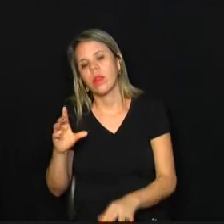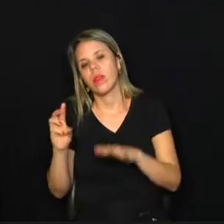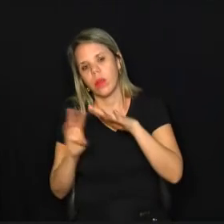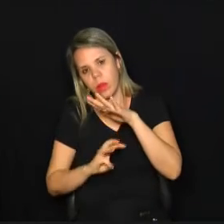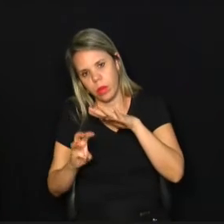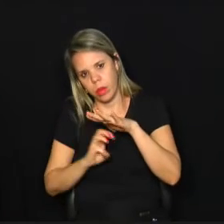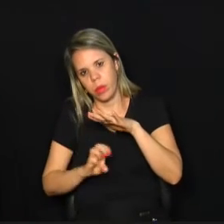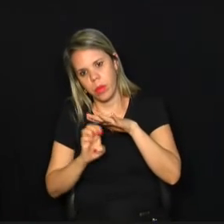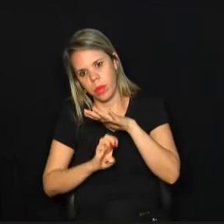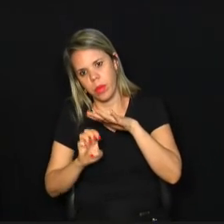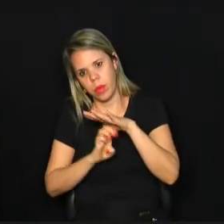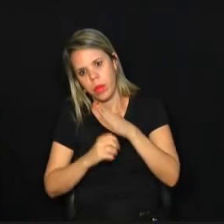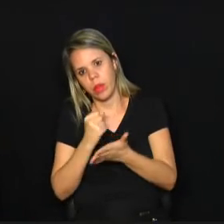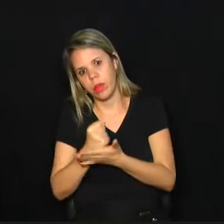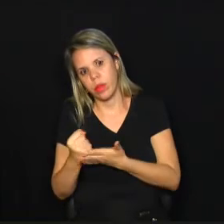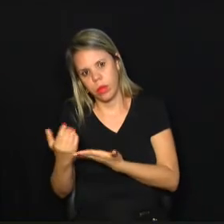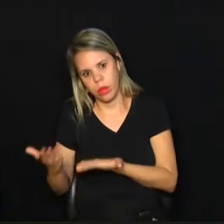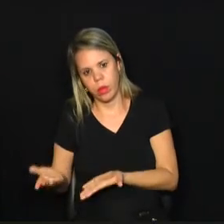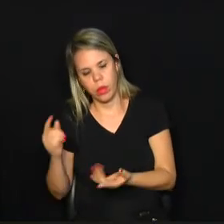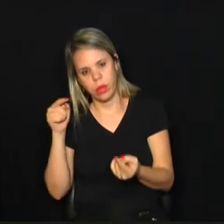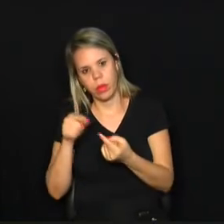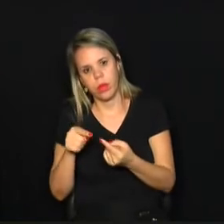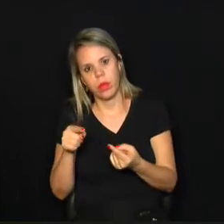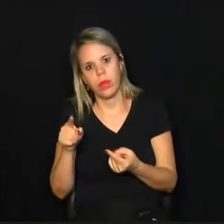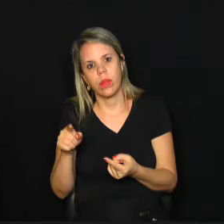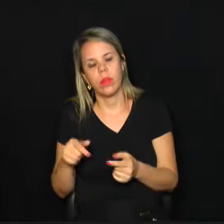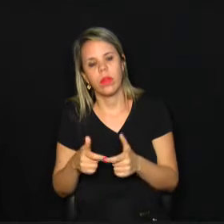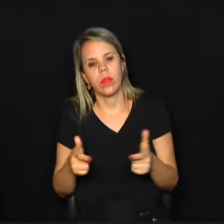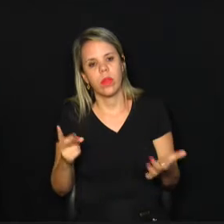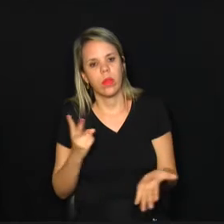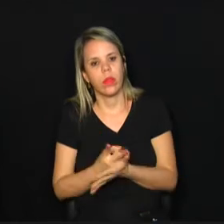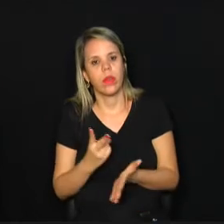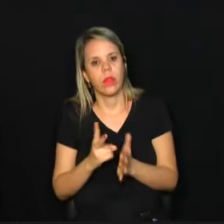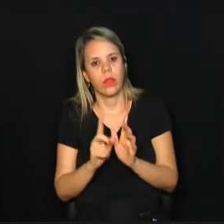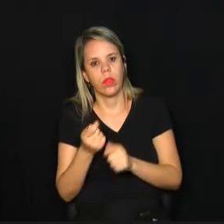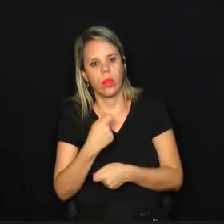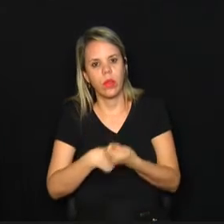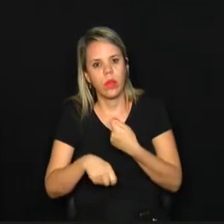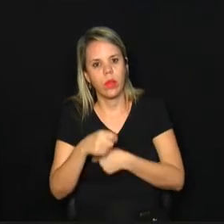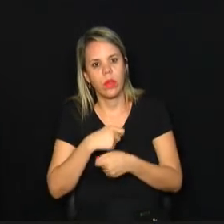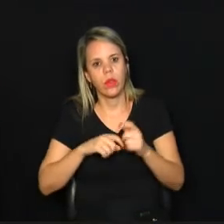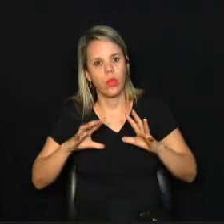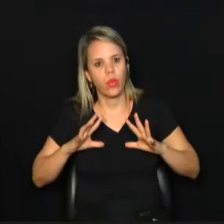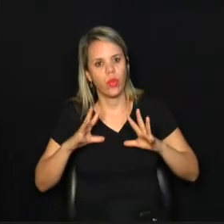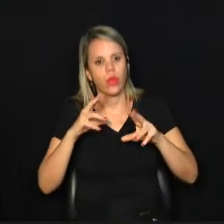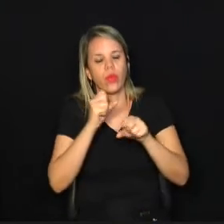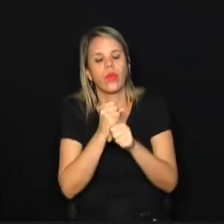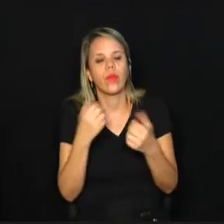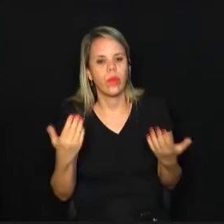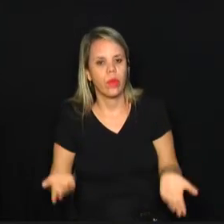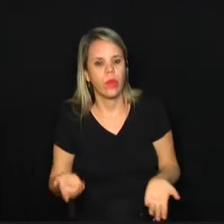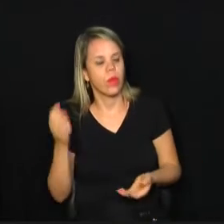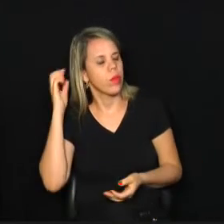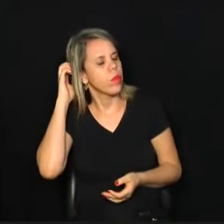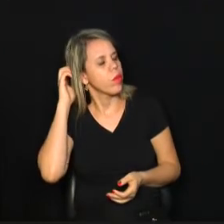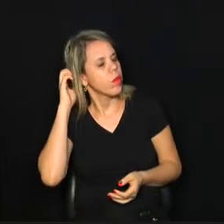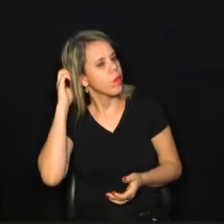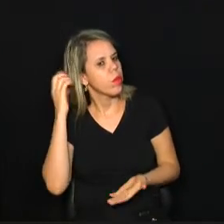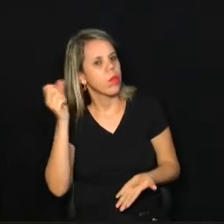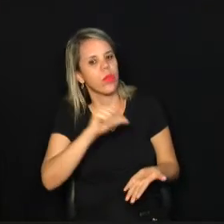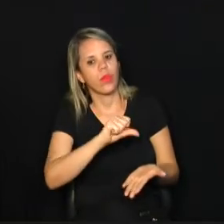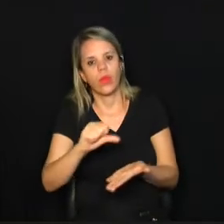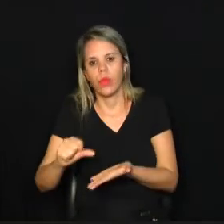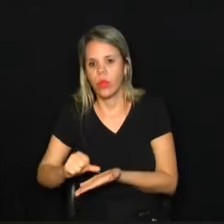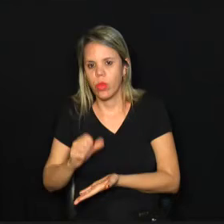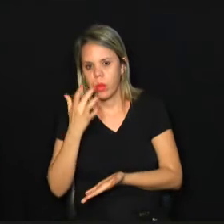para atuarem lá. Mas a ideia da rede é que ela mantenha a gerência de tudo isso, inclusive nos locais como o Hospital Ouro